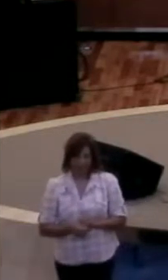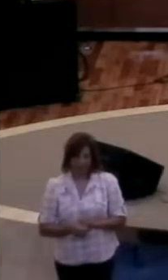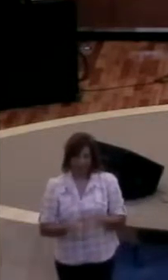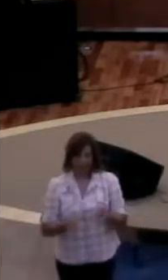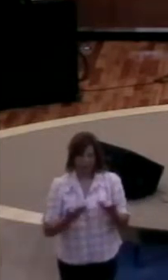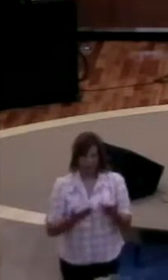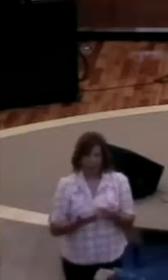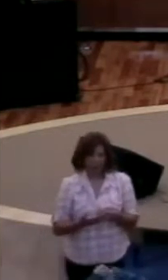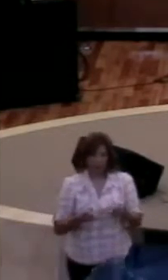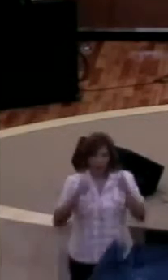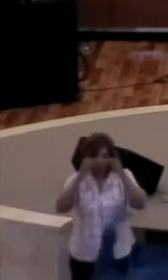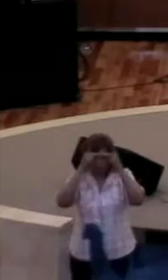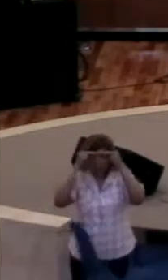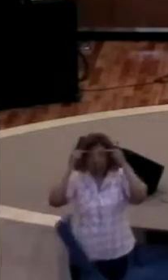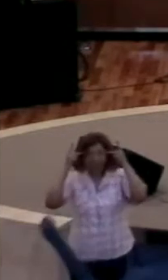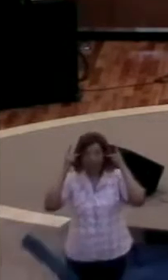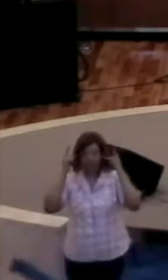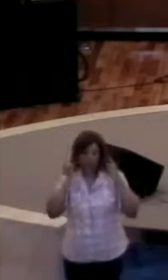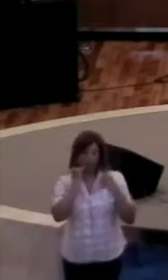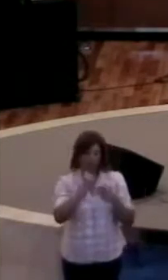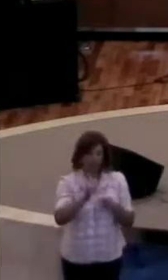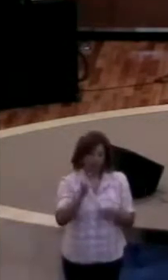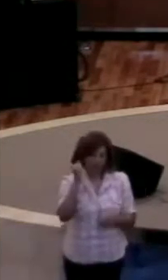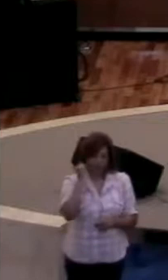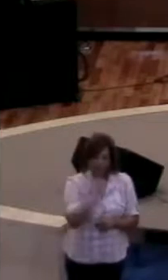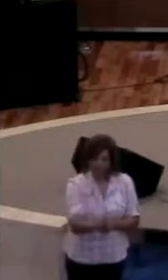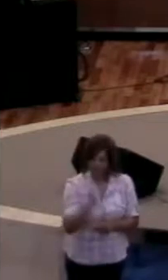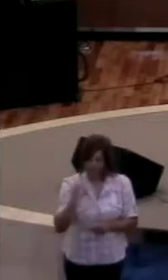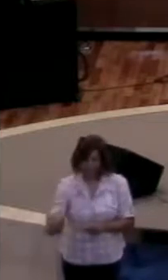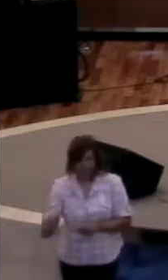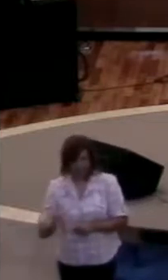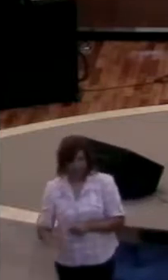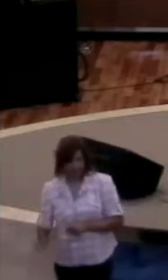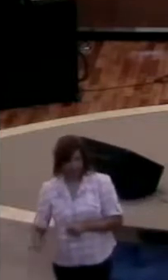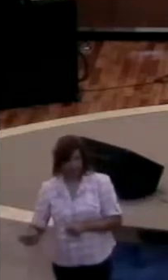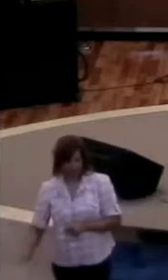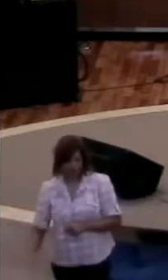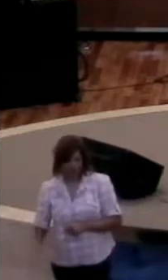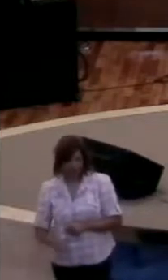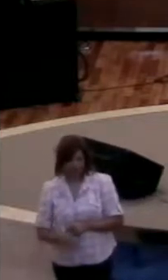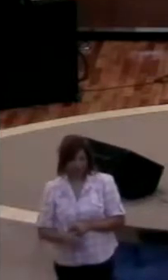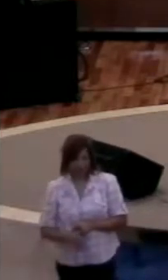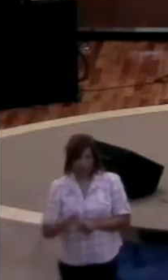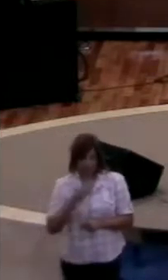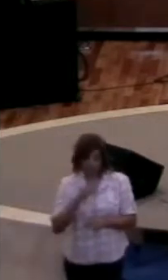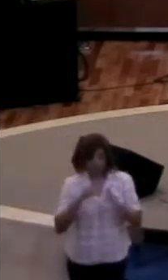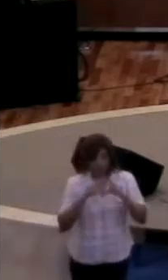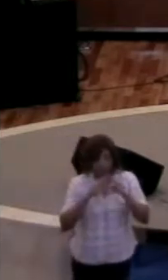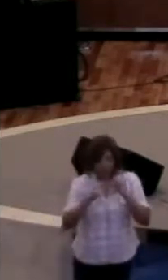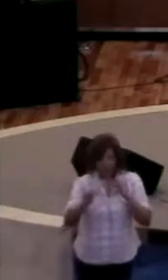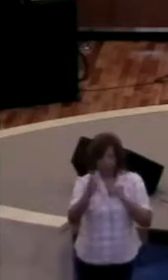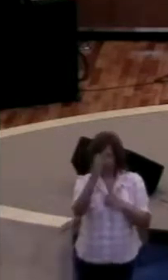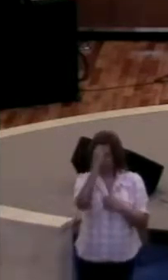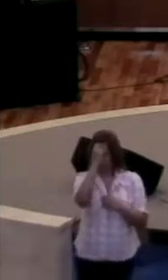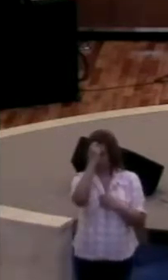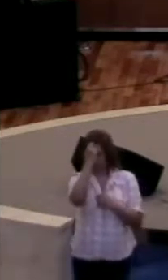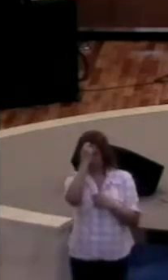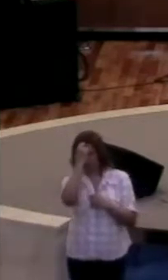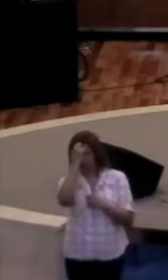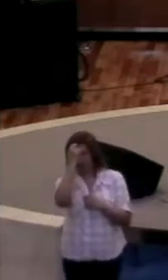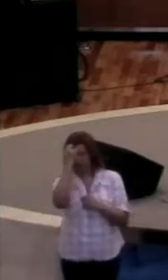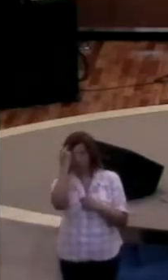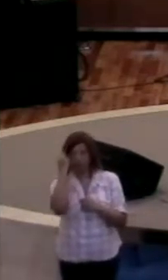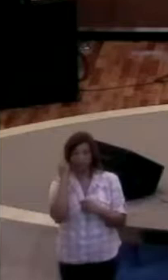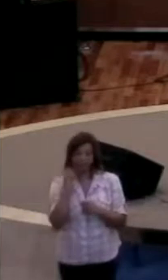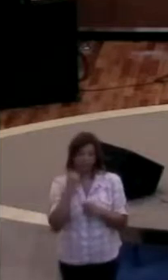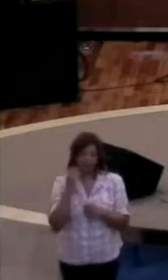Herodes ordena matar as crianças, e o anjo vem e manda com que a família de Jesus fuja para o Egito, você acha que o diabo parou de procurar,